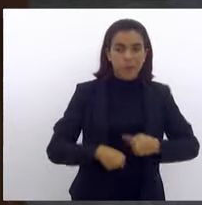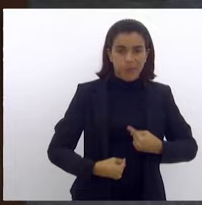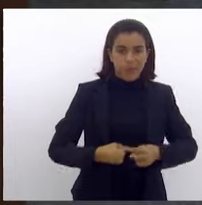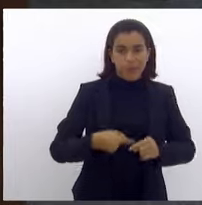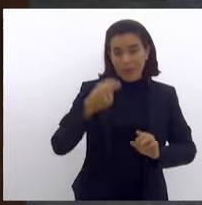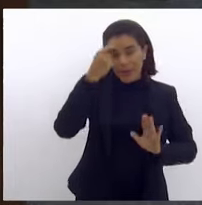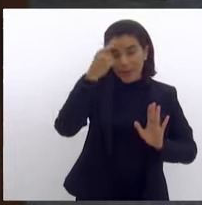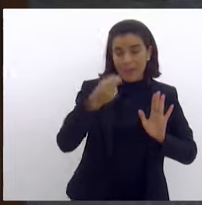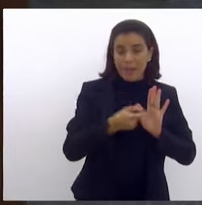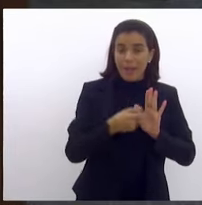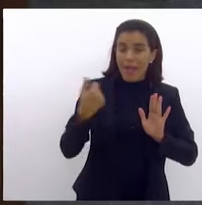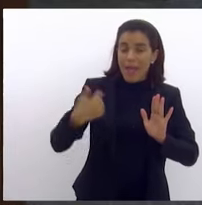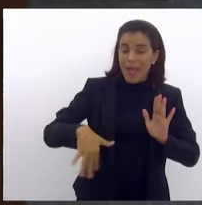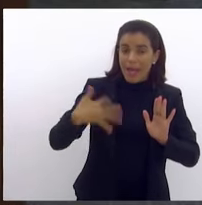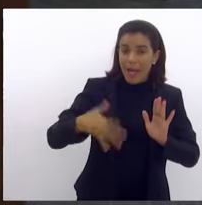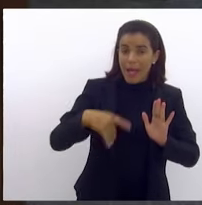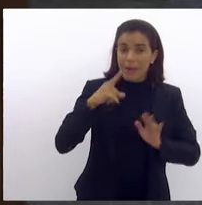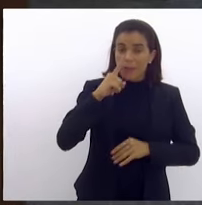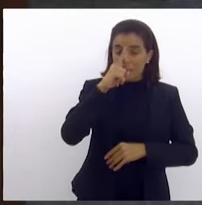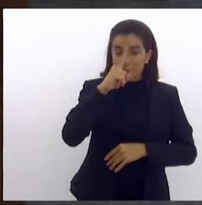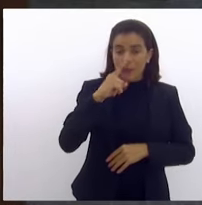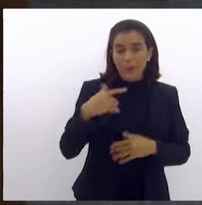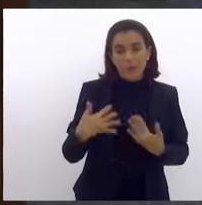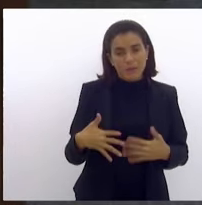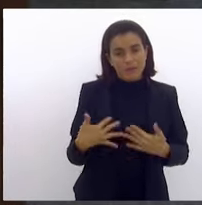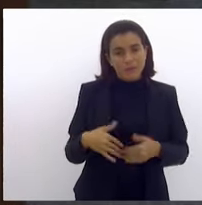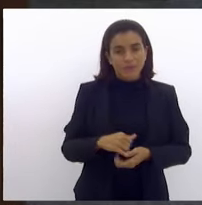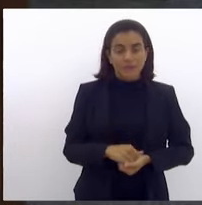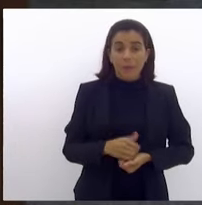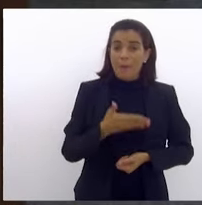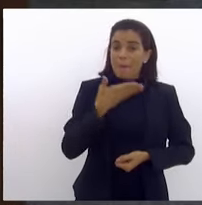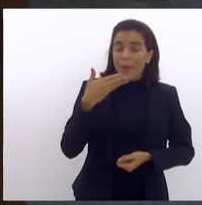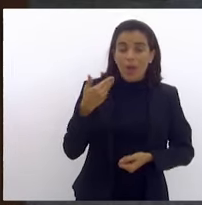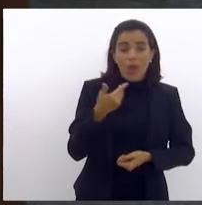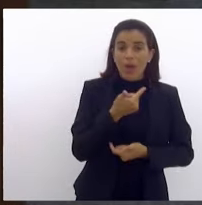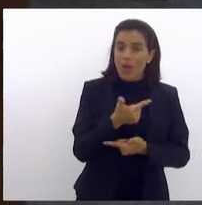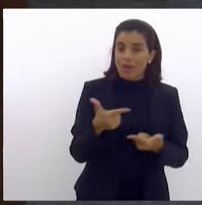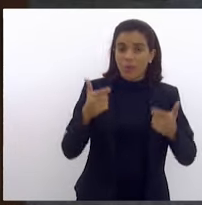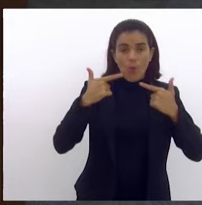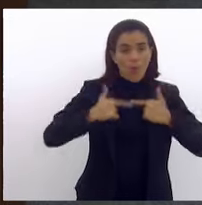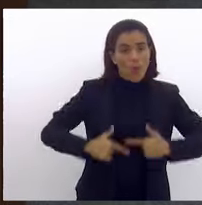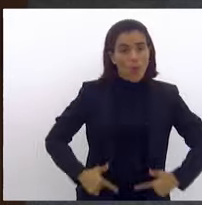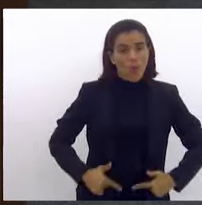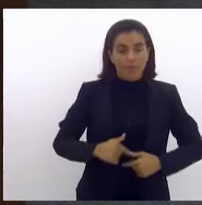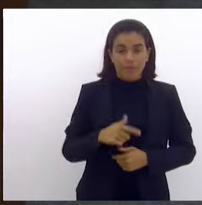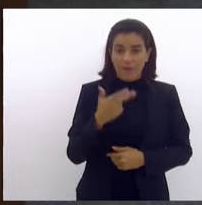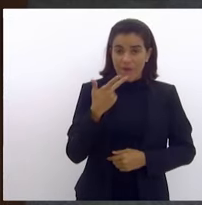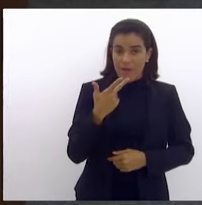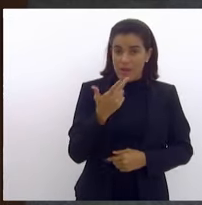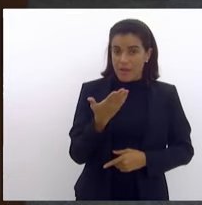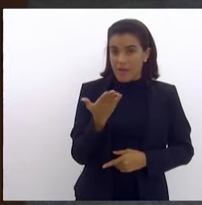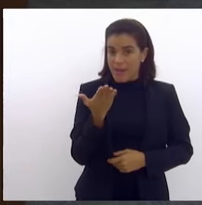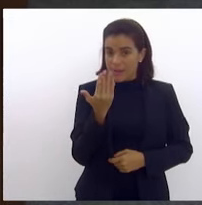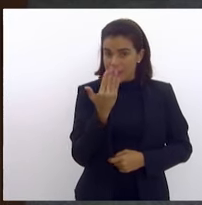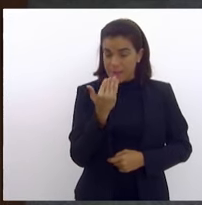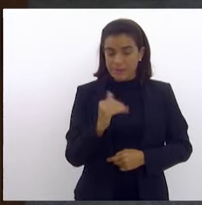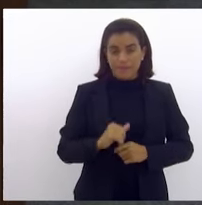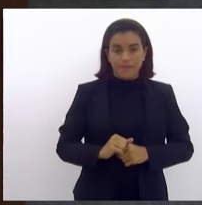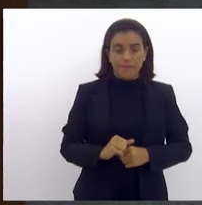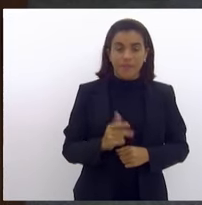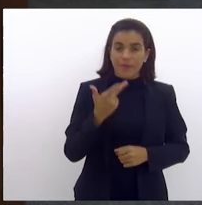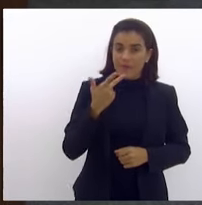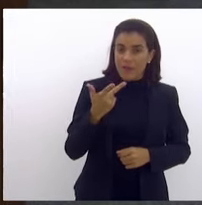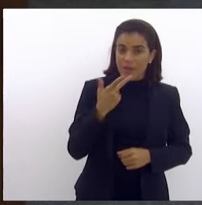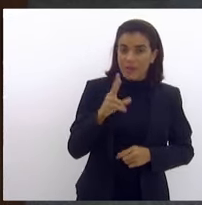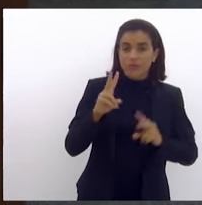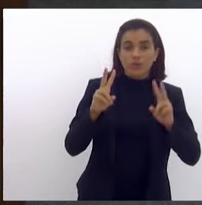tudo caro, complicado e perigoso. O melhor é não ter. E a gente está falando de alimentação, a gente está falando